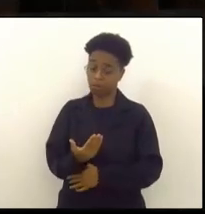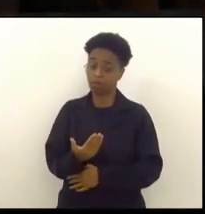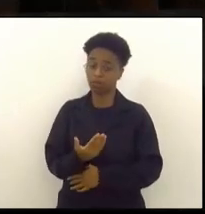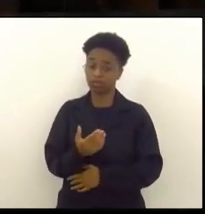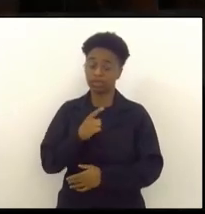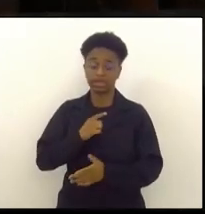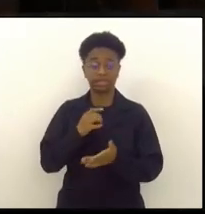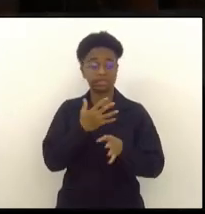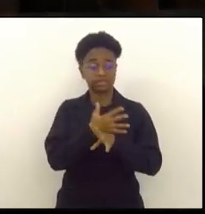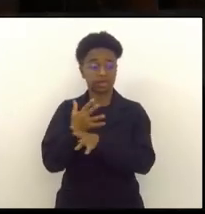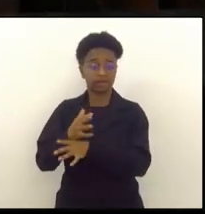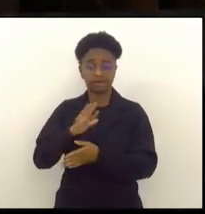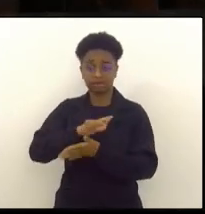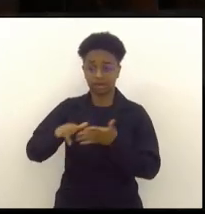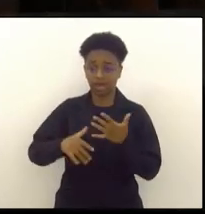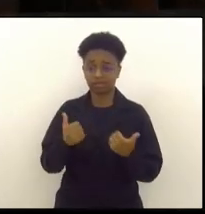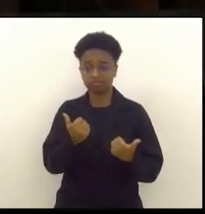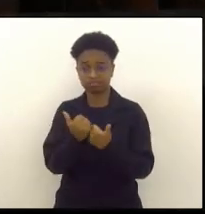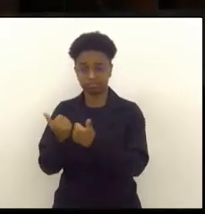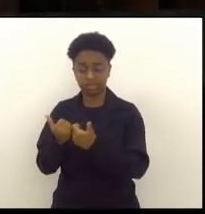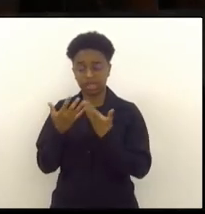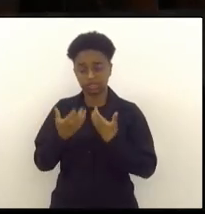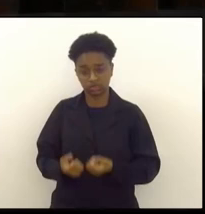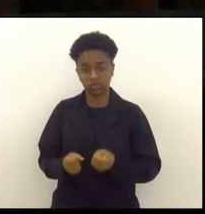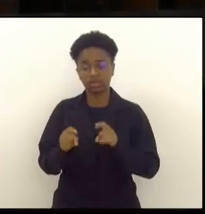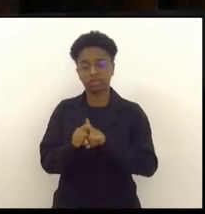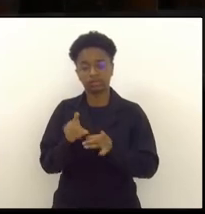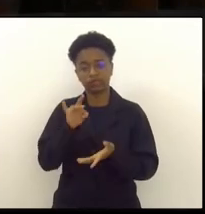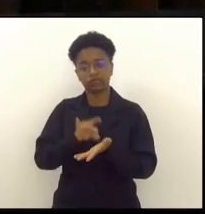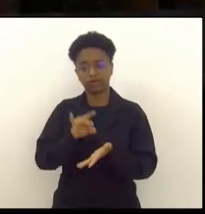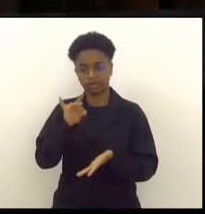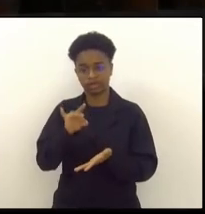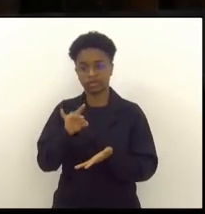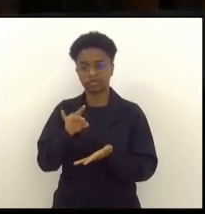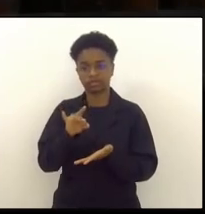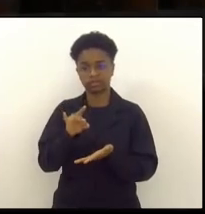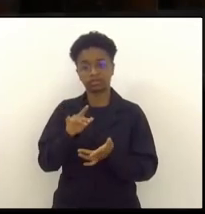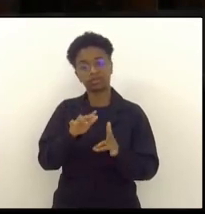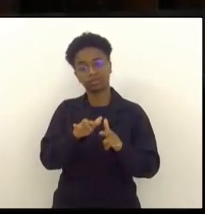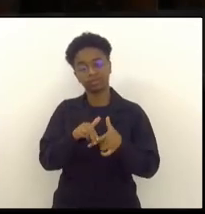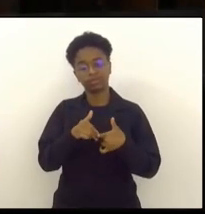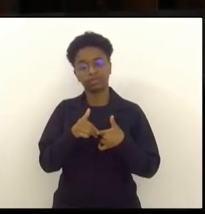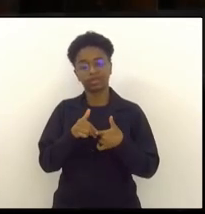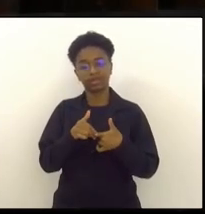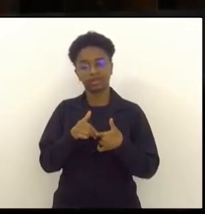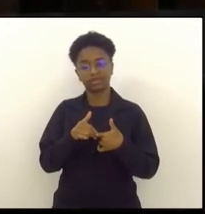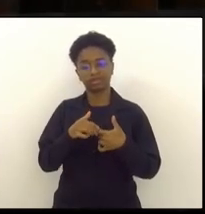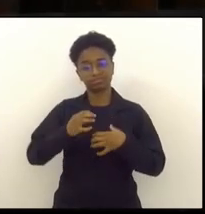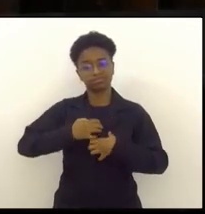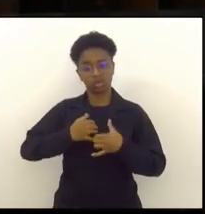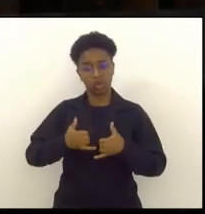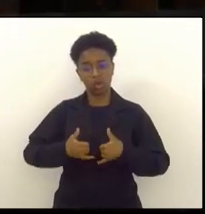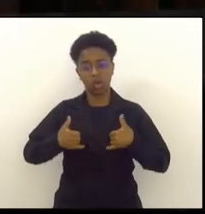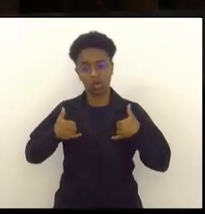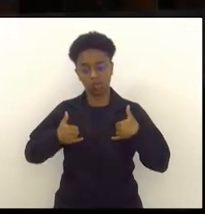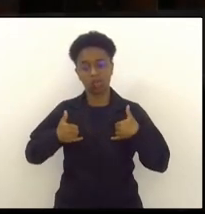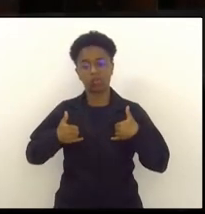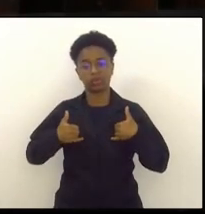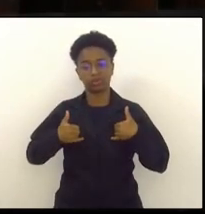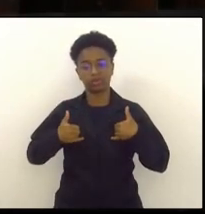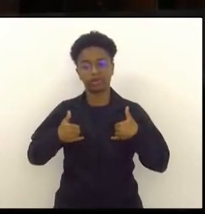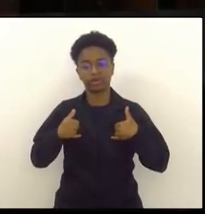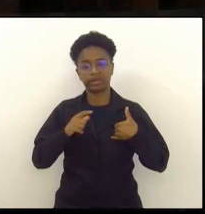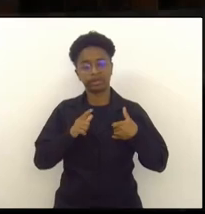tantos municípios estão conosco nesse projeto e que é realmente um motivo assim, de grande orgulho dentro de tantas